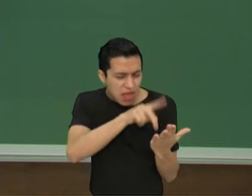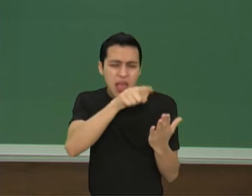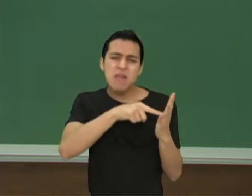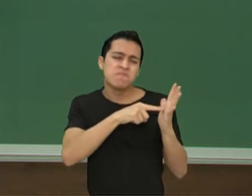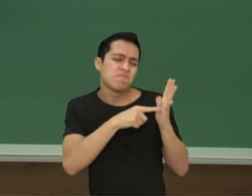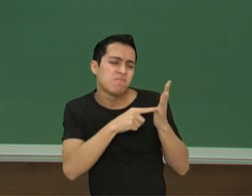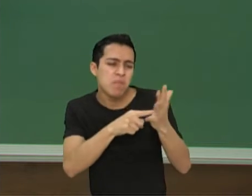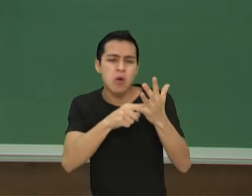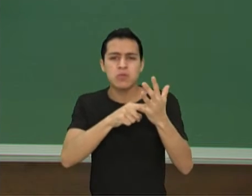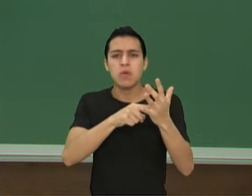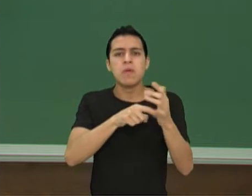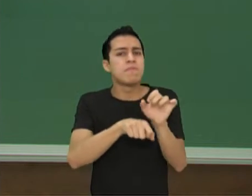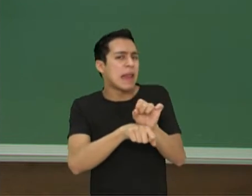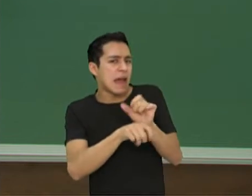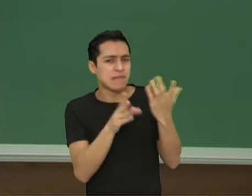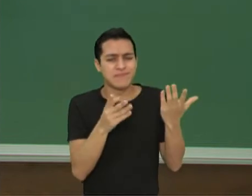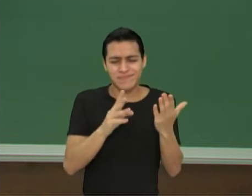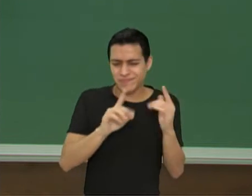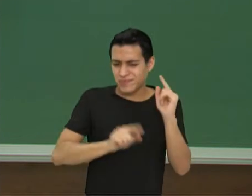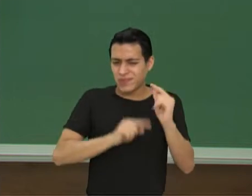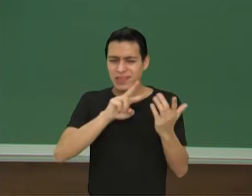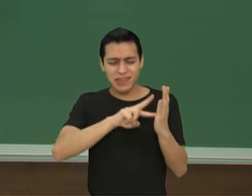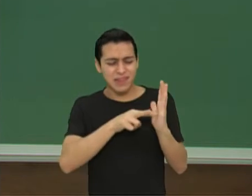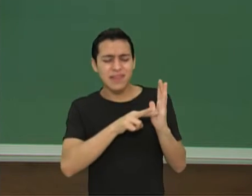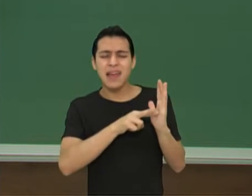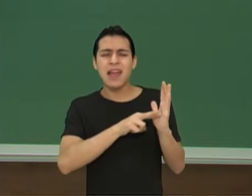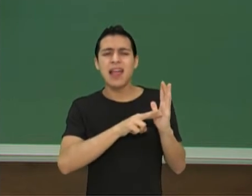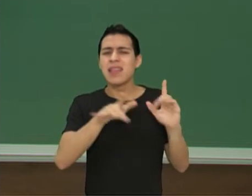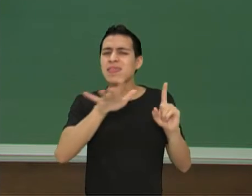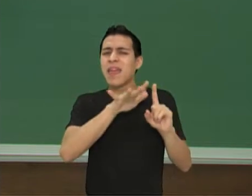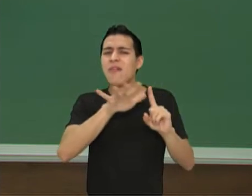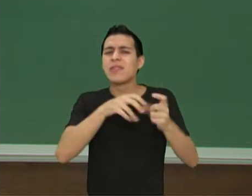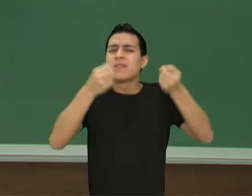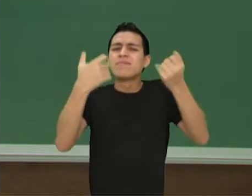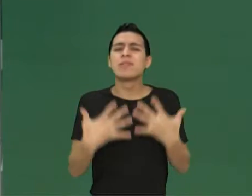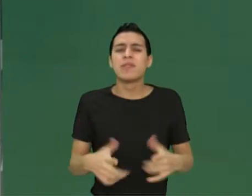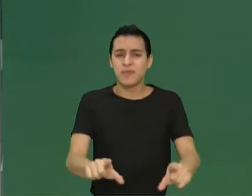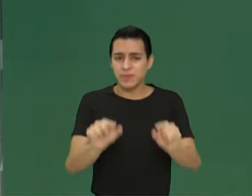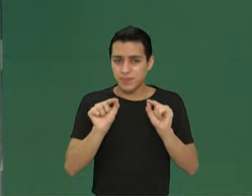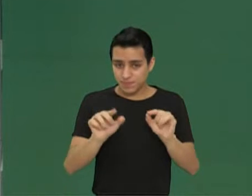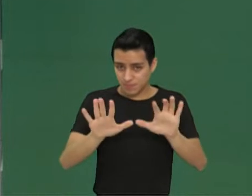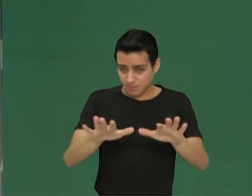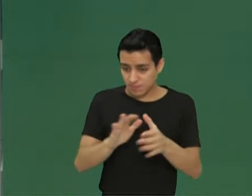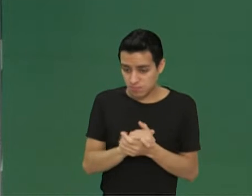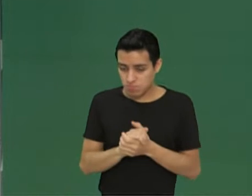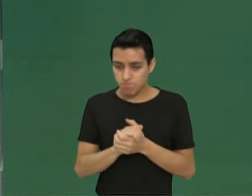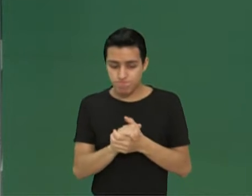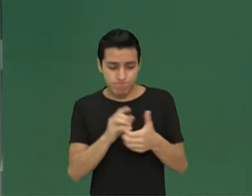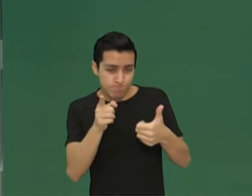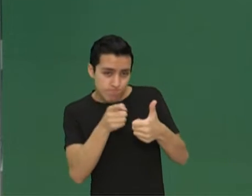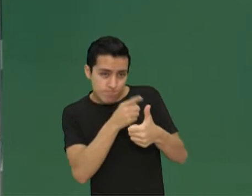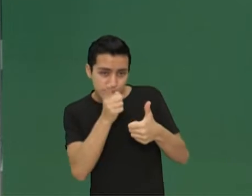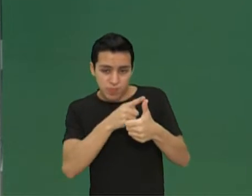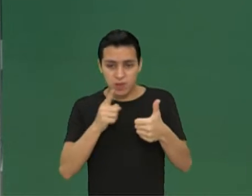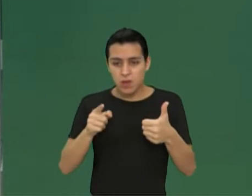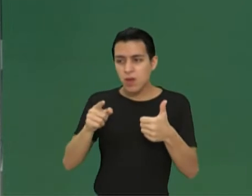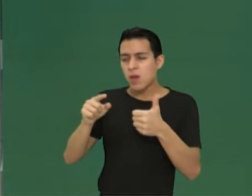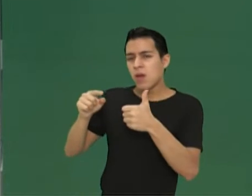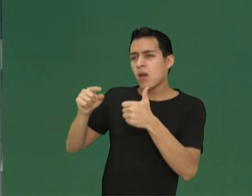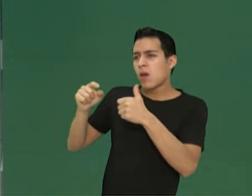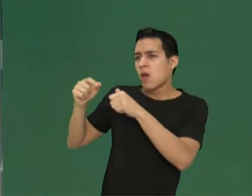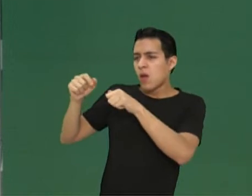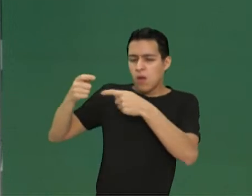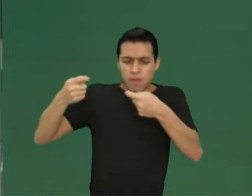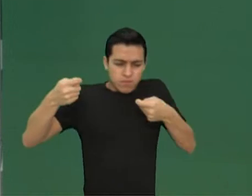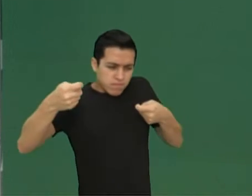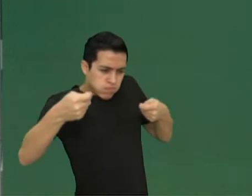motor imóvel, tá? O que é essa teoria aí? Ela diz o seguinte, um motor que move, mas não é movido,